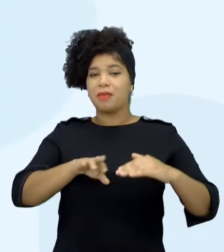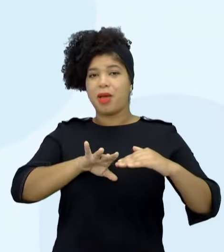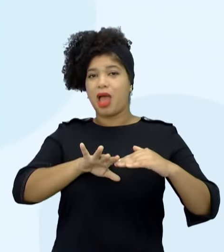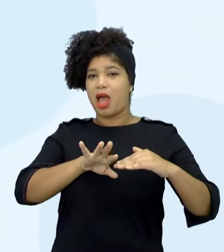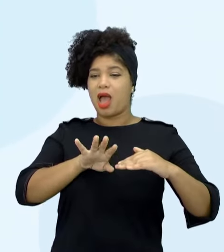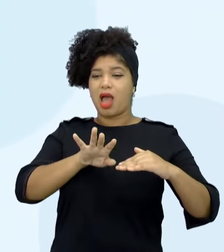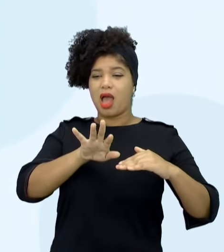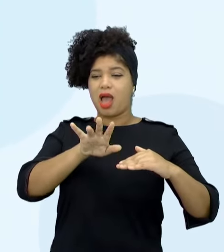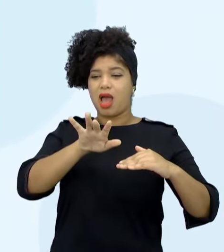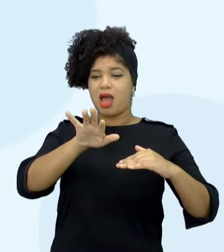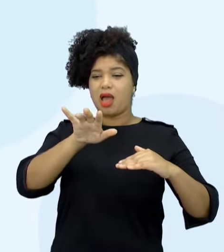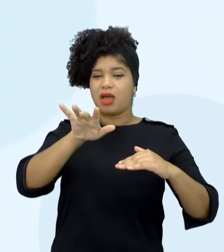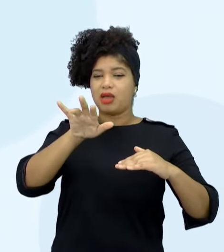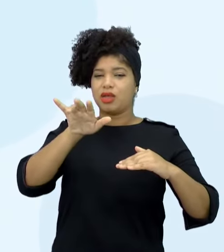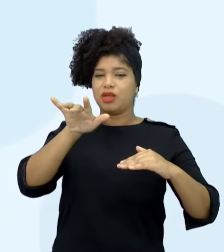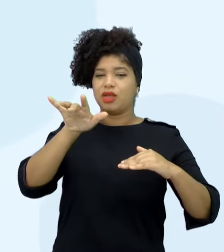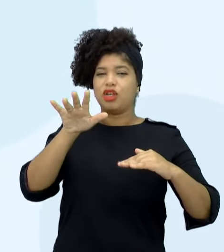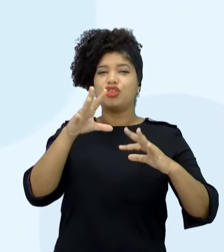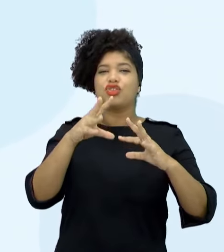condensação